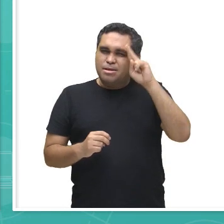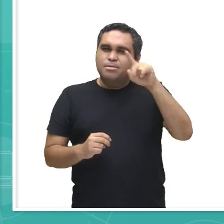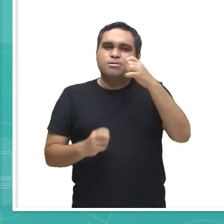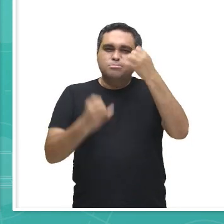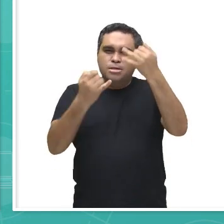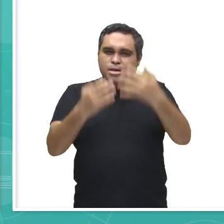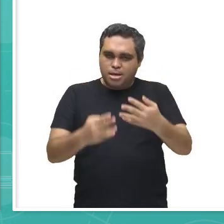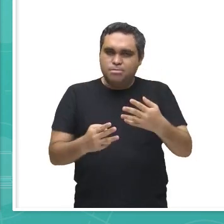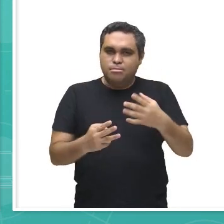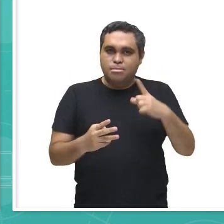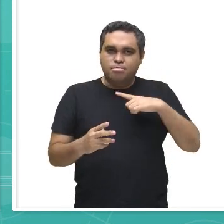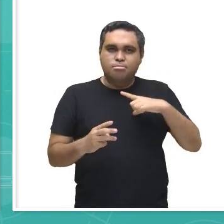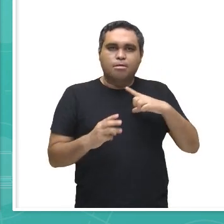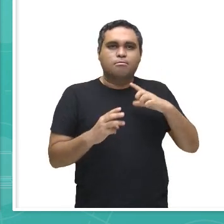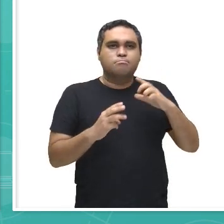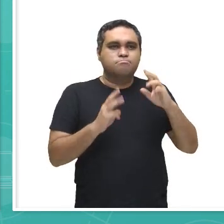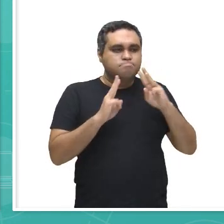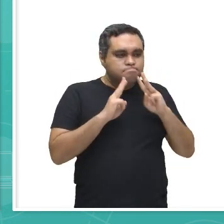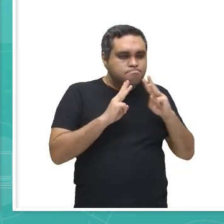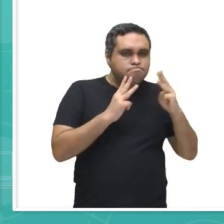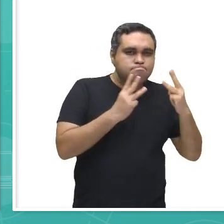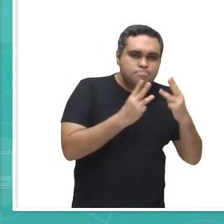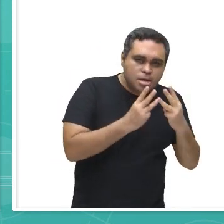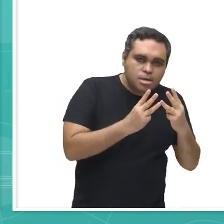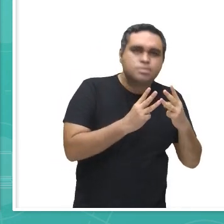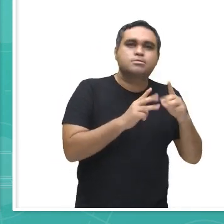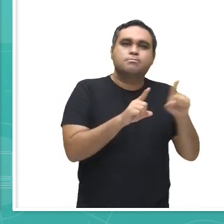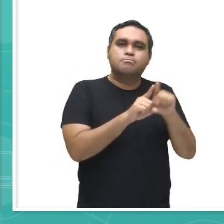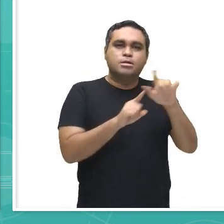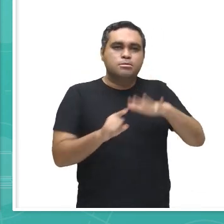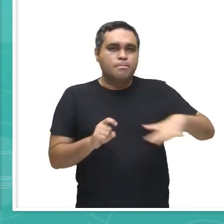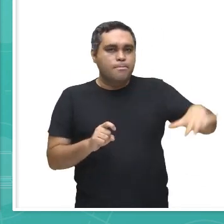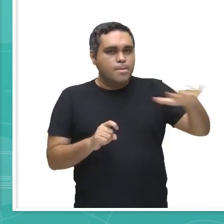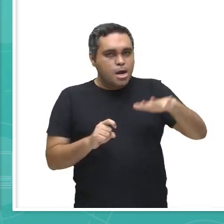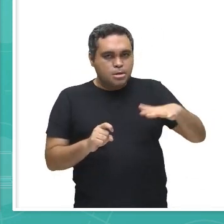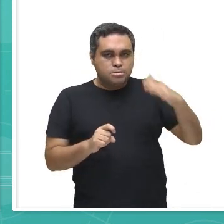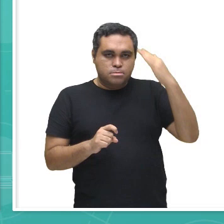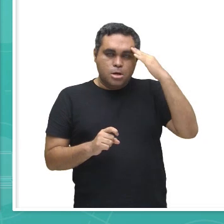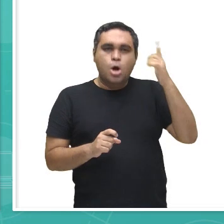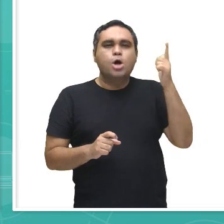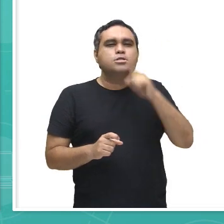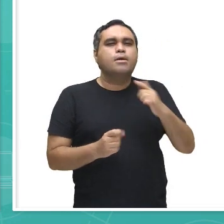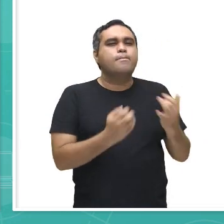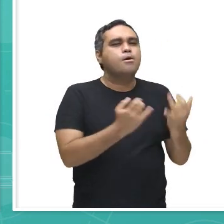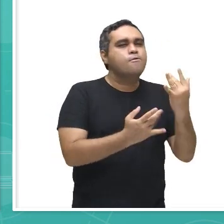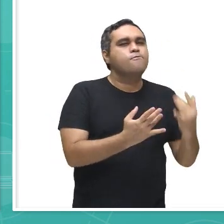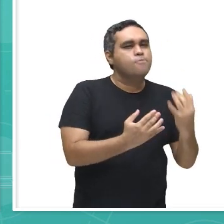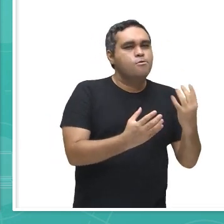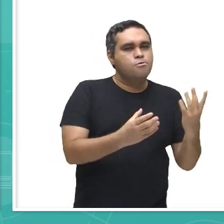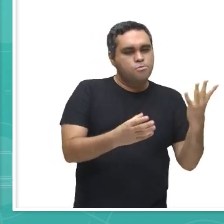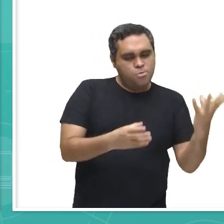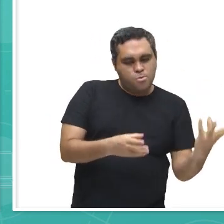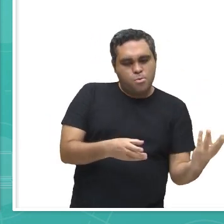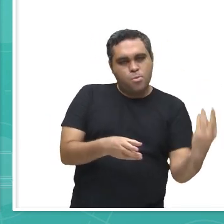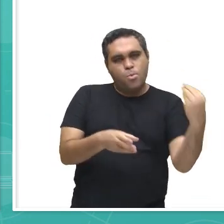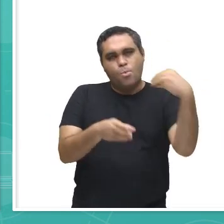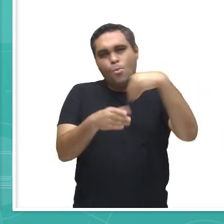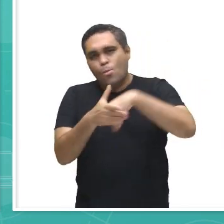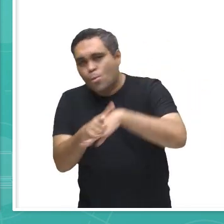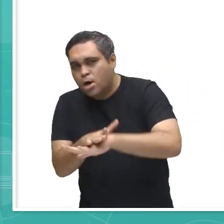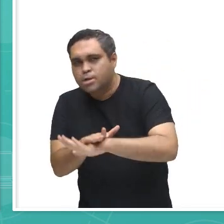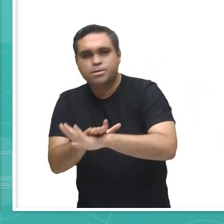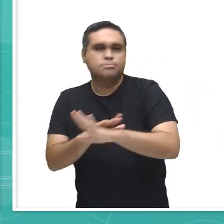pegar uma quantidade de fogo e guardar, ou algo do tipo? A gente não consegue. Né? Então, como a gente não